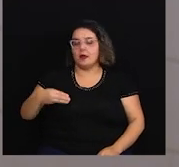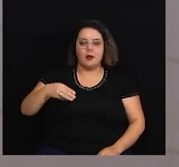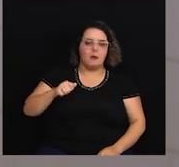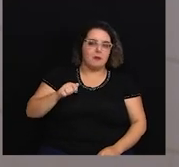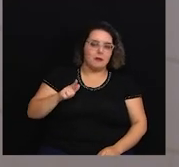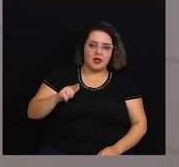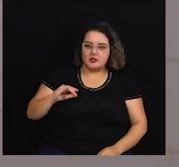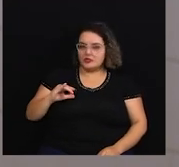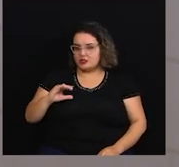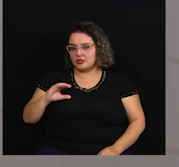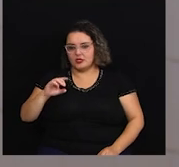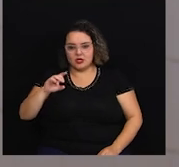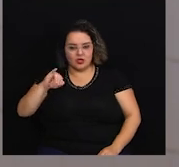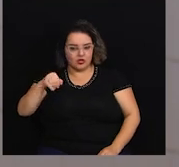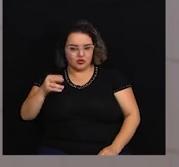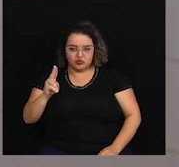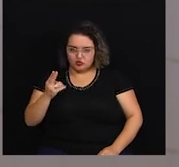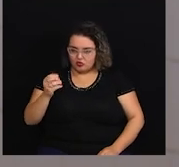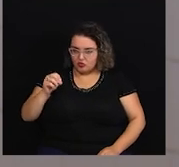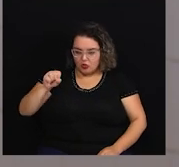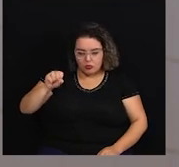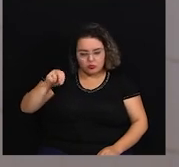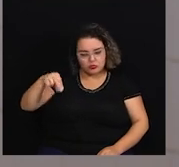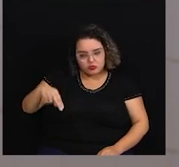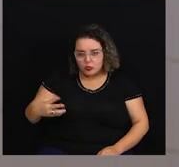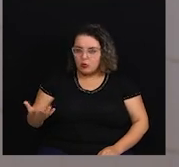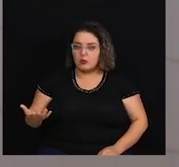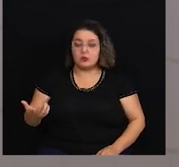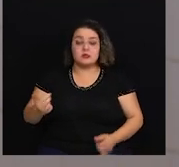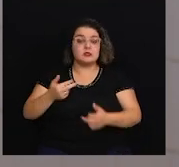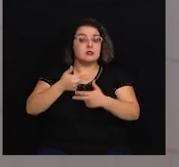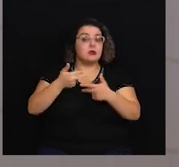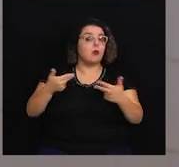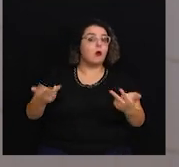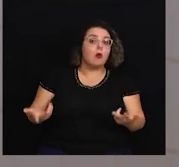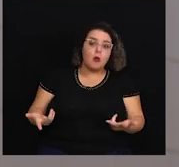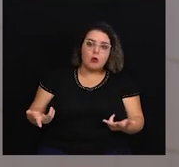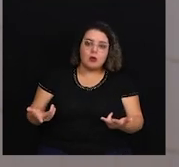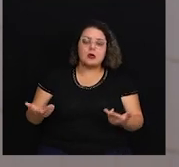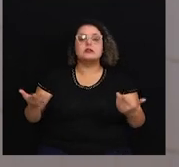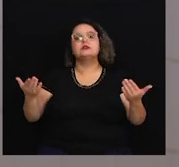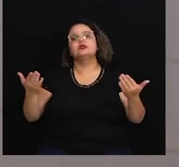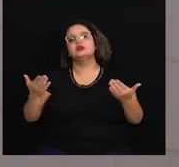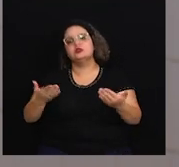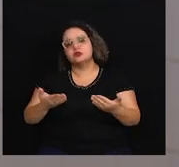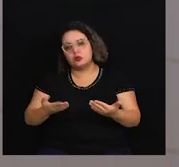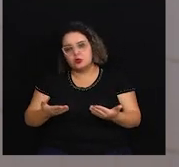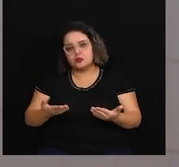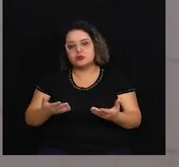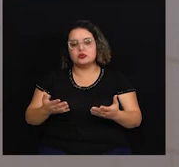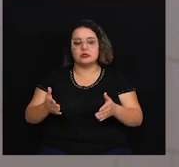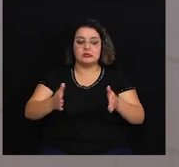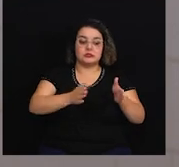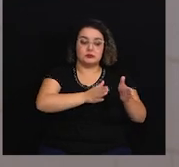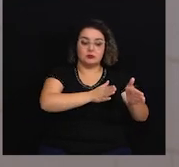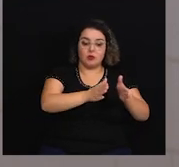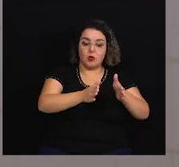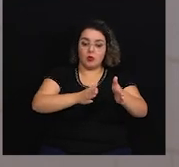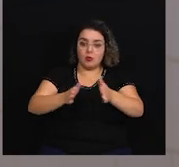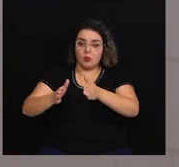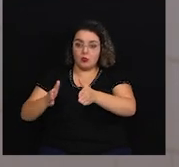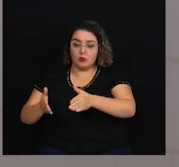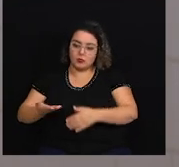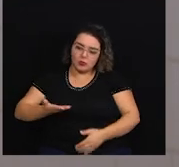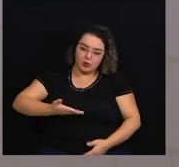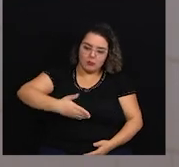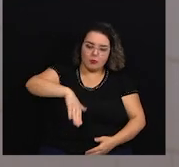tanta gente importante então são coisas assim que hoje eu tento trazer esses momentos fruta